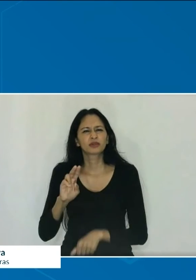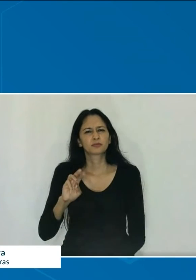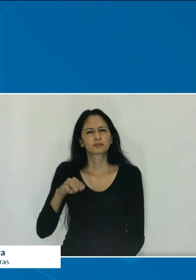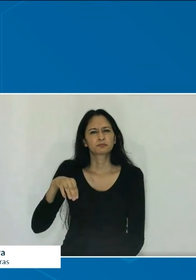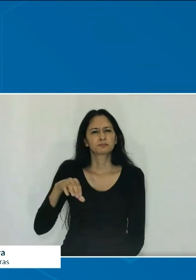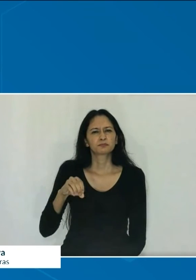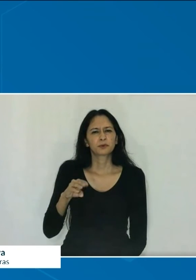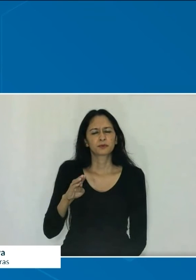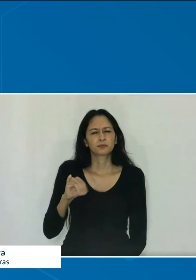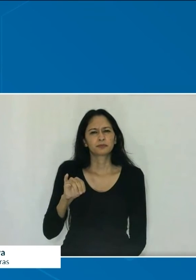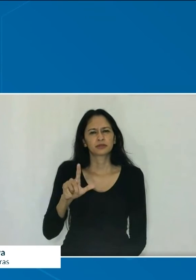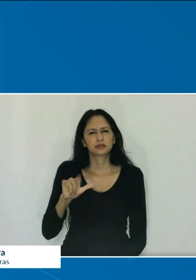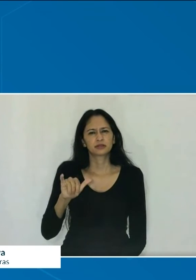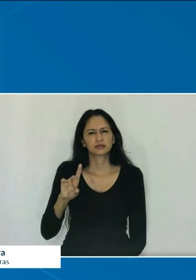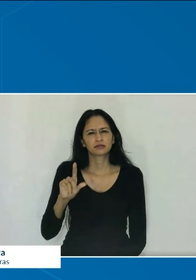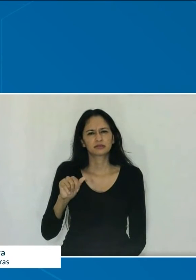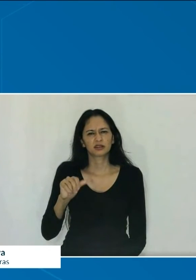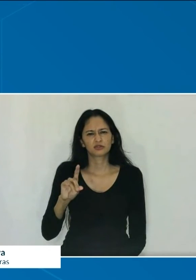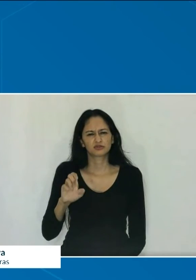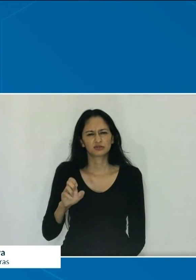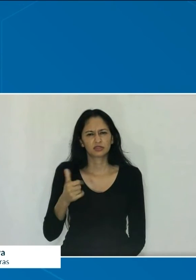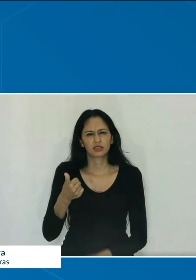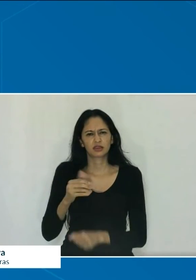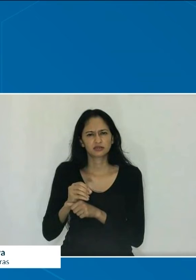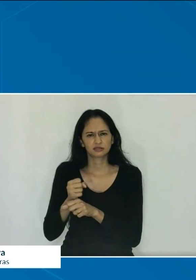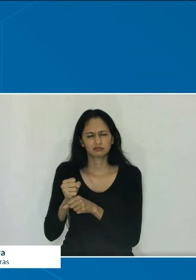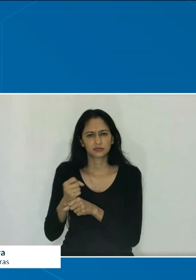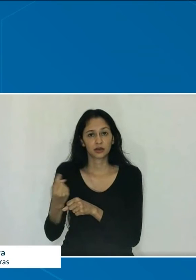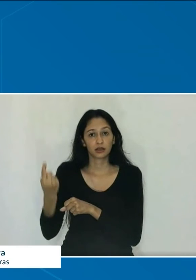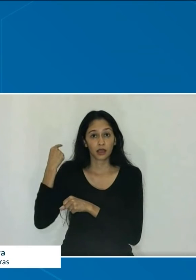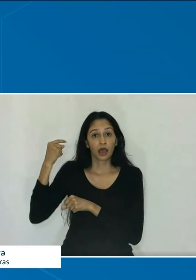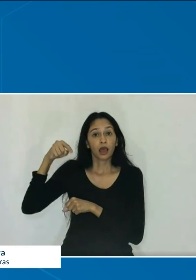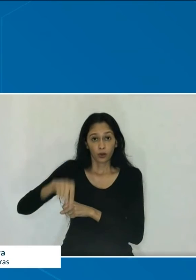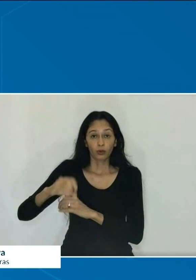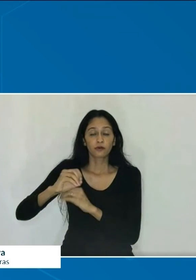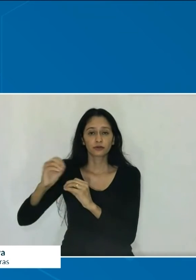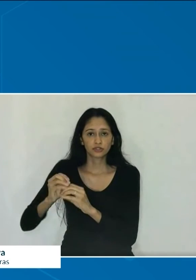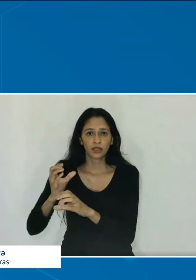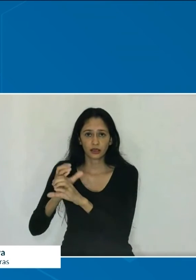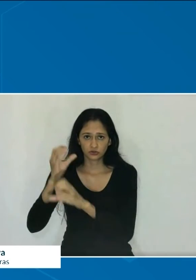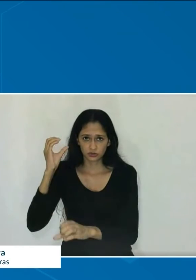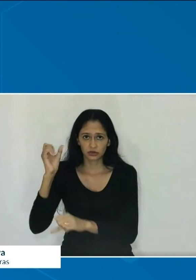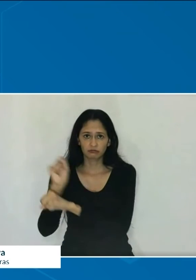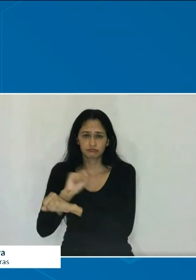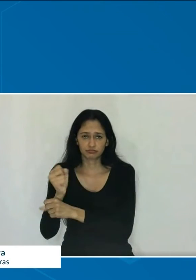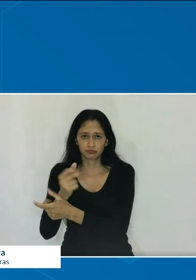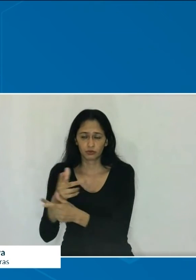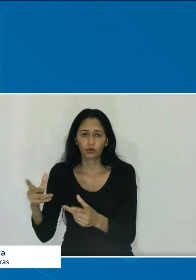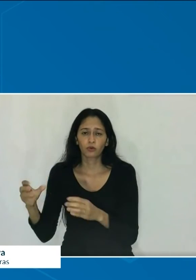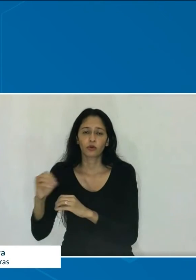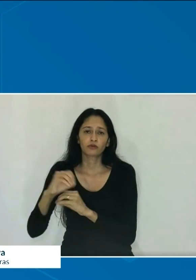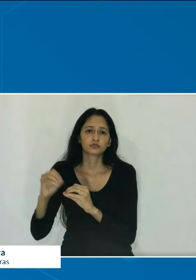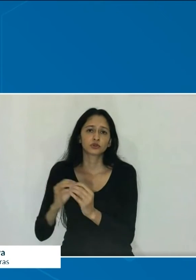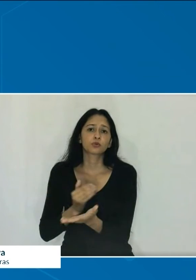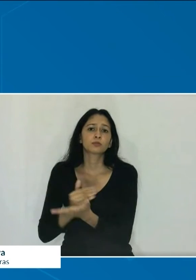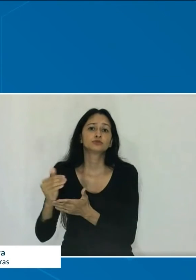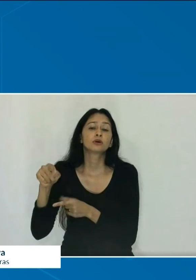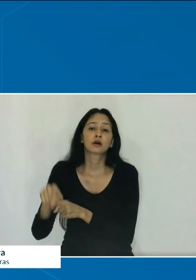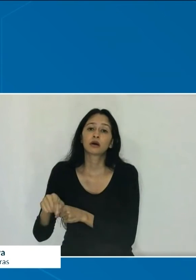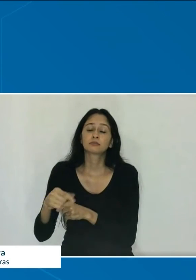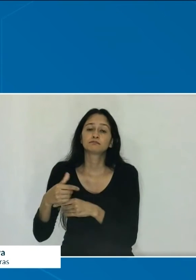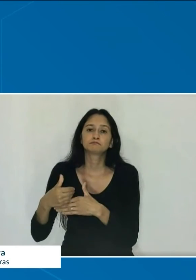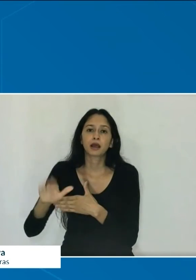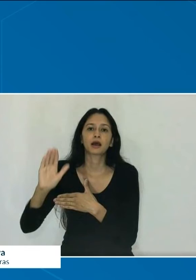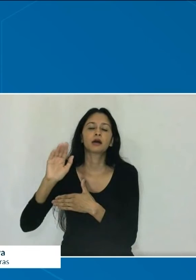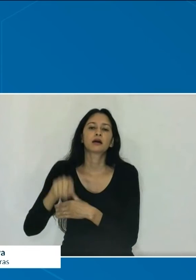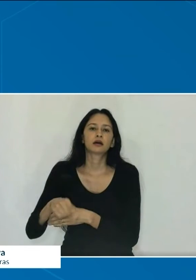eu acho que está em torno aí de 10 anos, o nosso surgiu em 2015, então são pouquíssimos os profissionais que têm essa habilitação